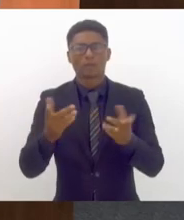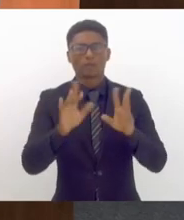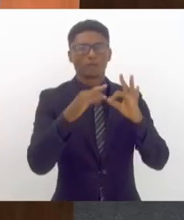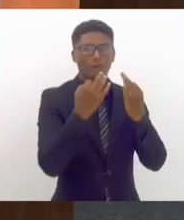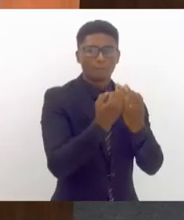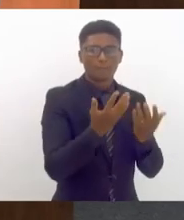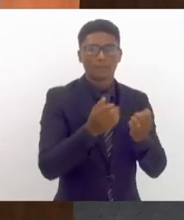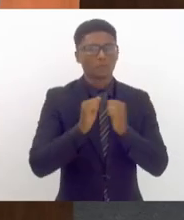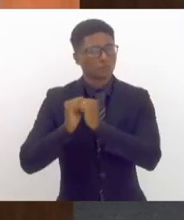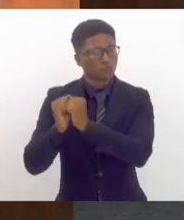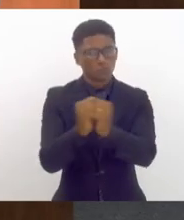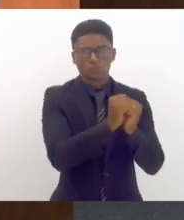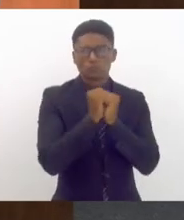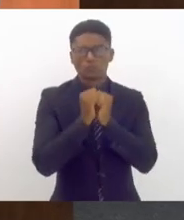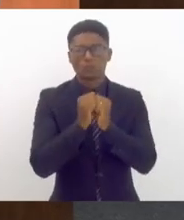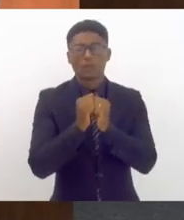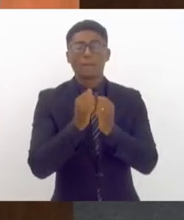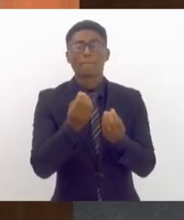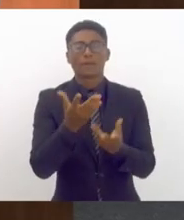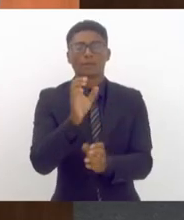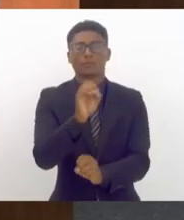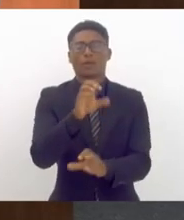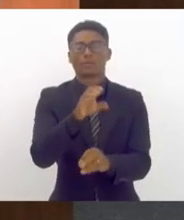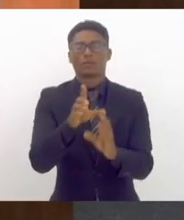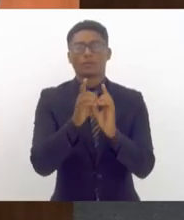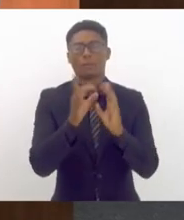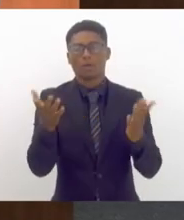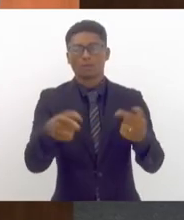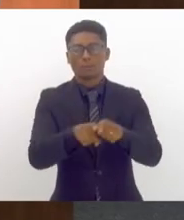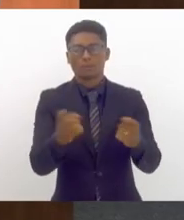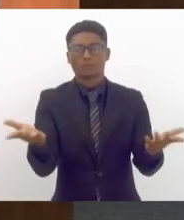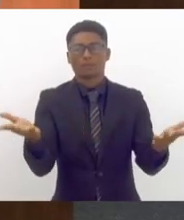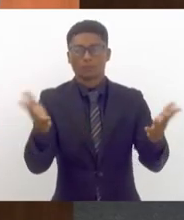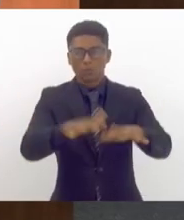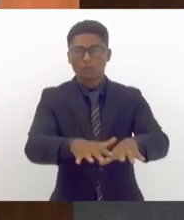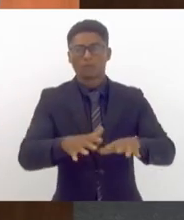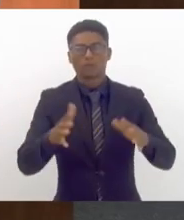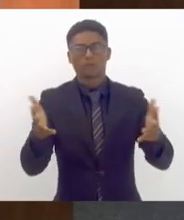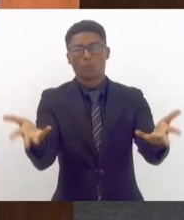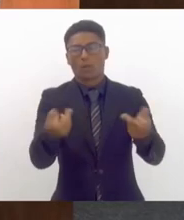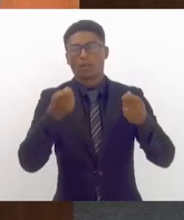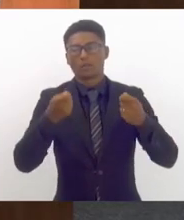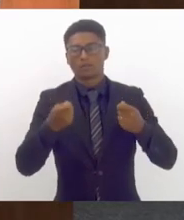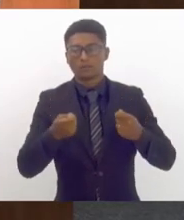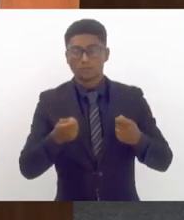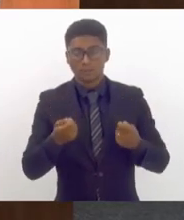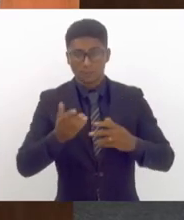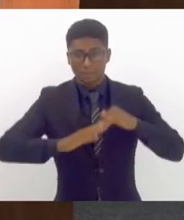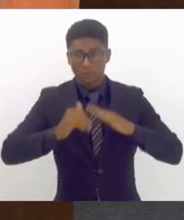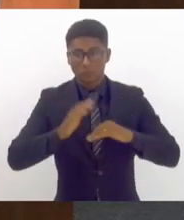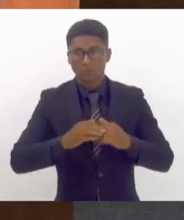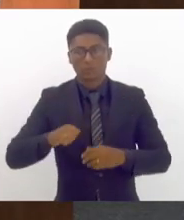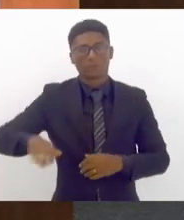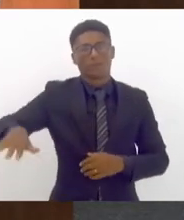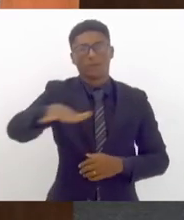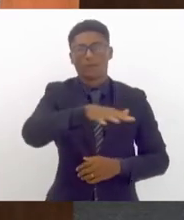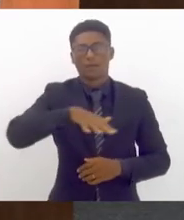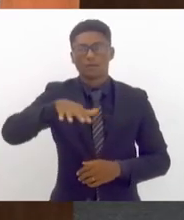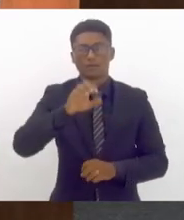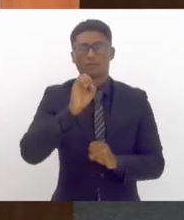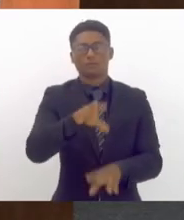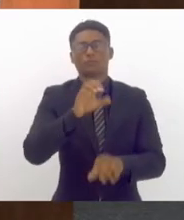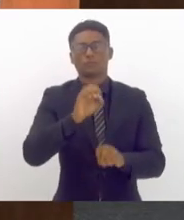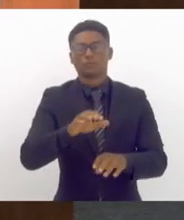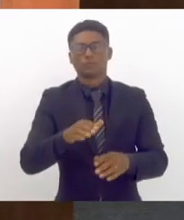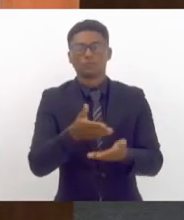uma educação democrática, por uma educação inclusiva, por uma educação de qualidade, por profissionais da educação que